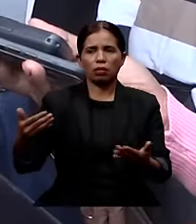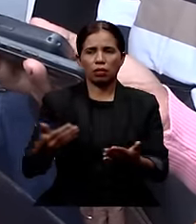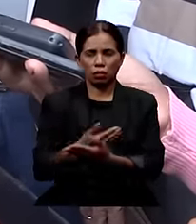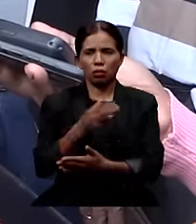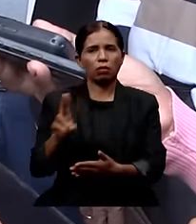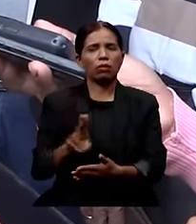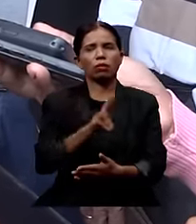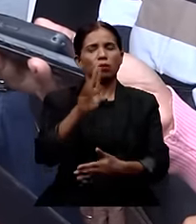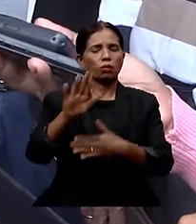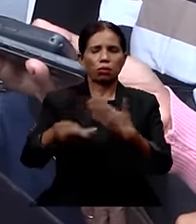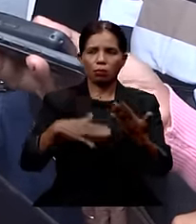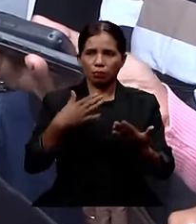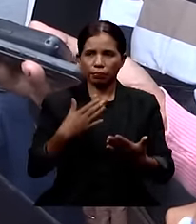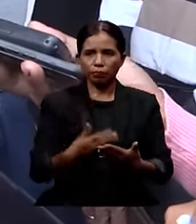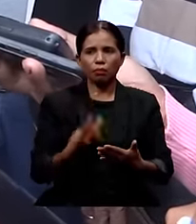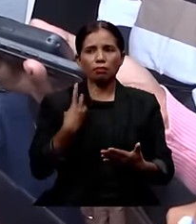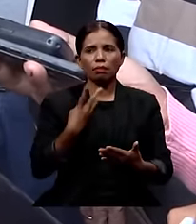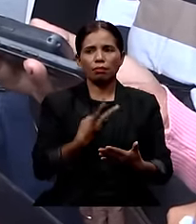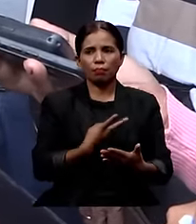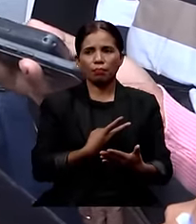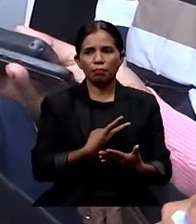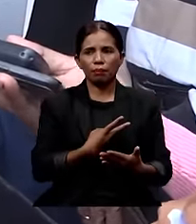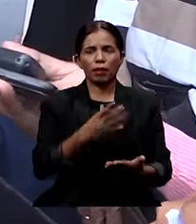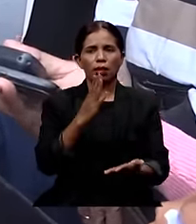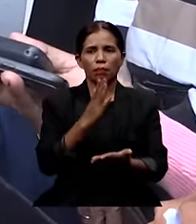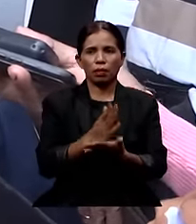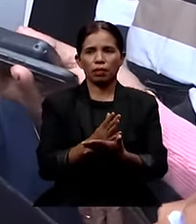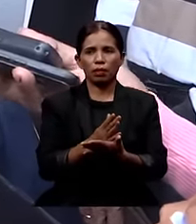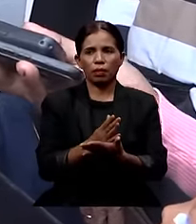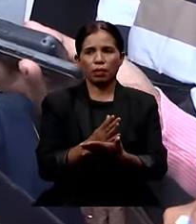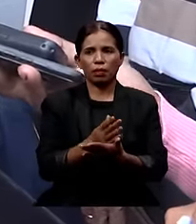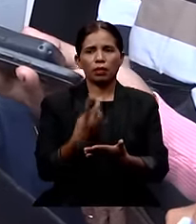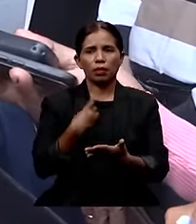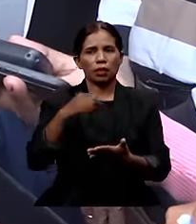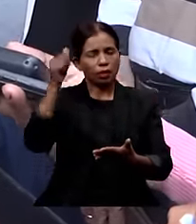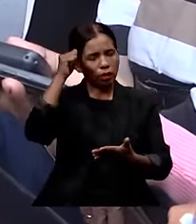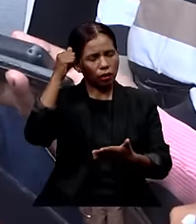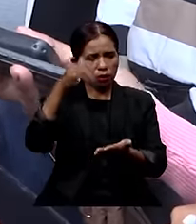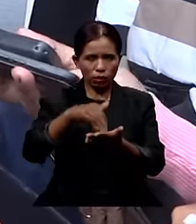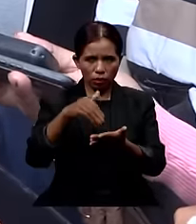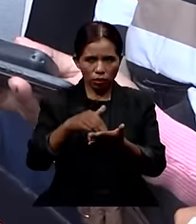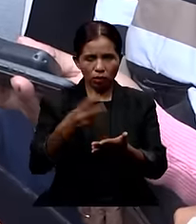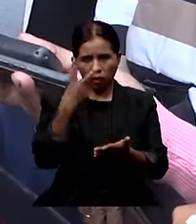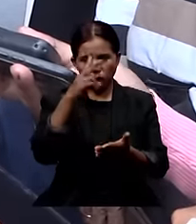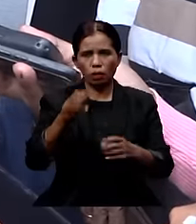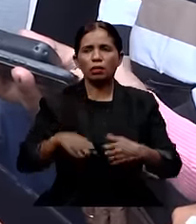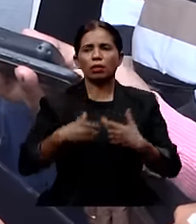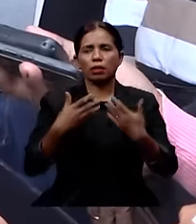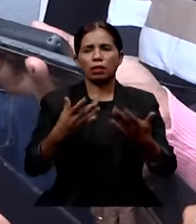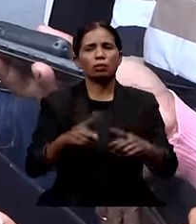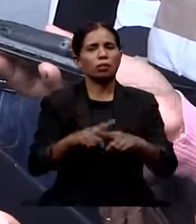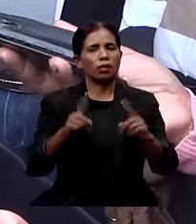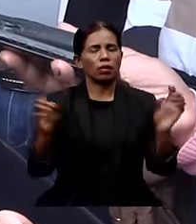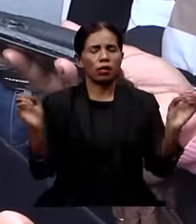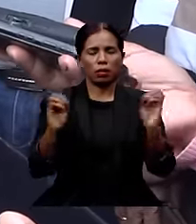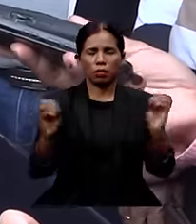universal, com a geração FUM, e está a para. Depois de tal análise, estudo, falei, mas que está a o ensama, mas vê lá, a